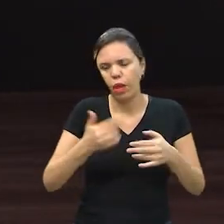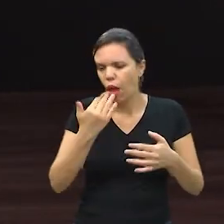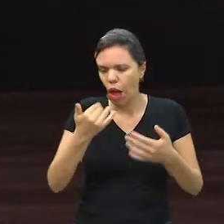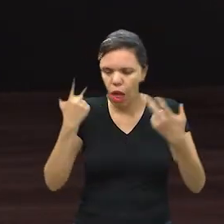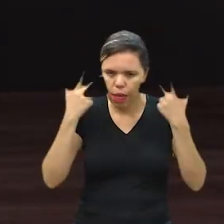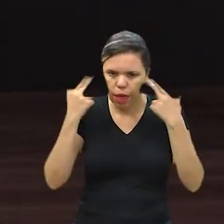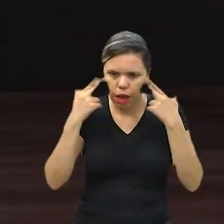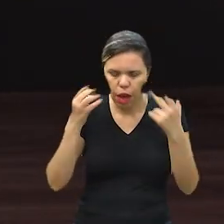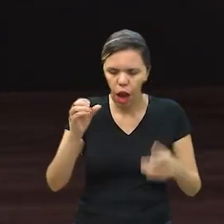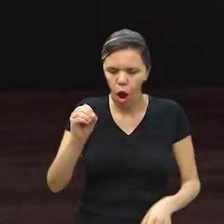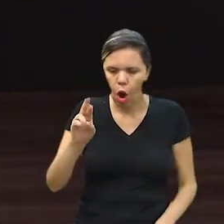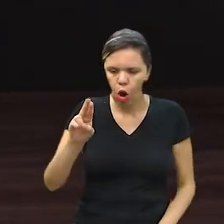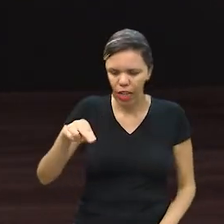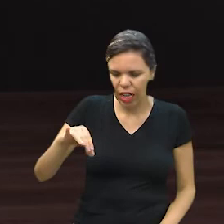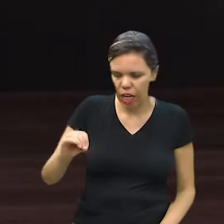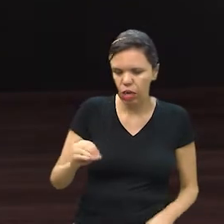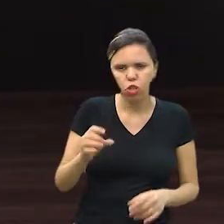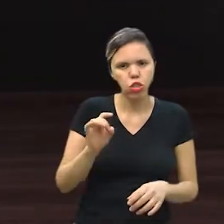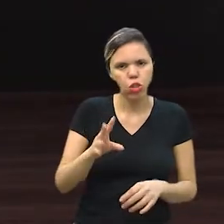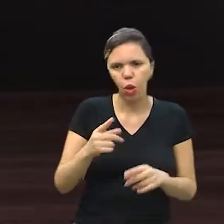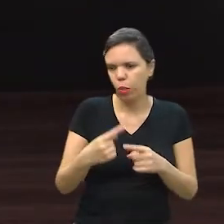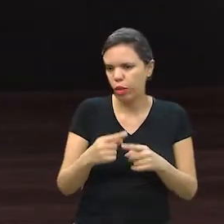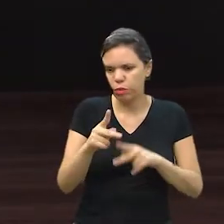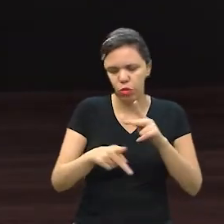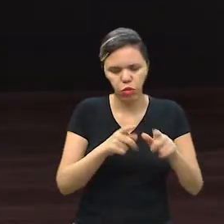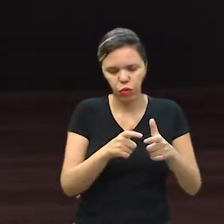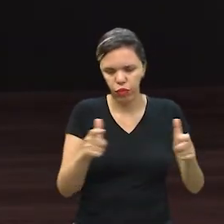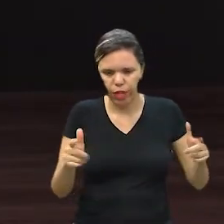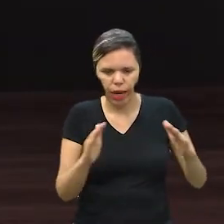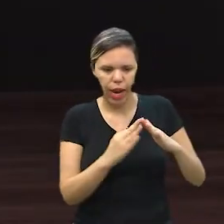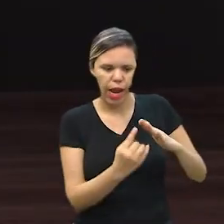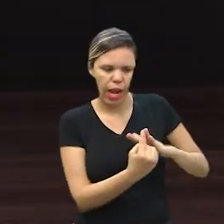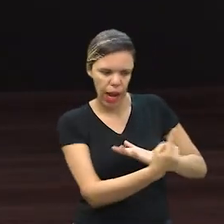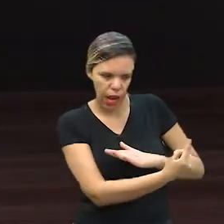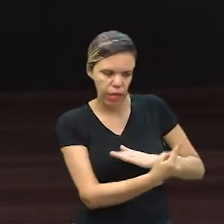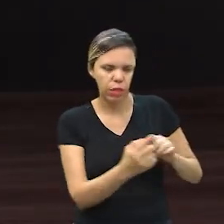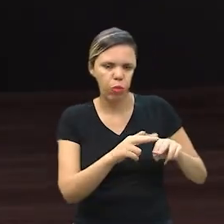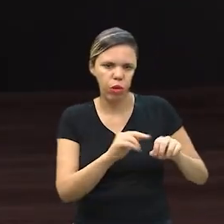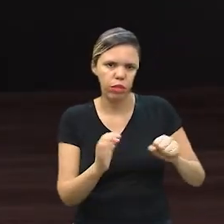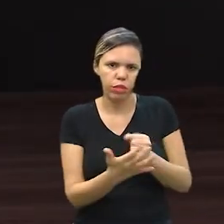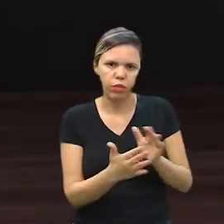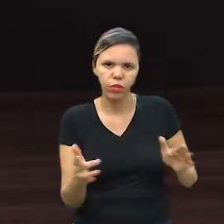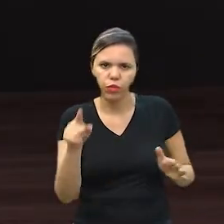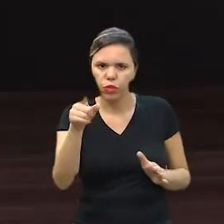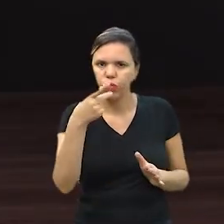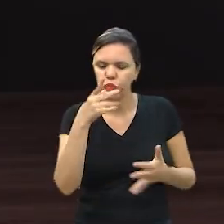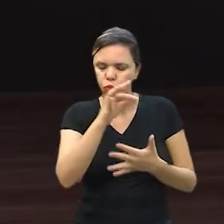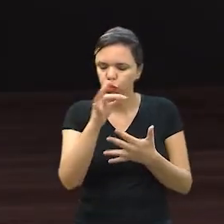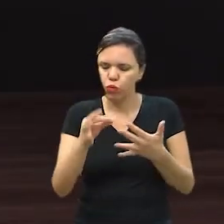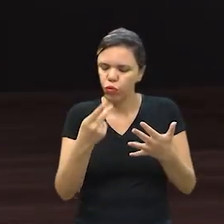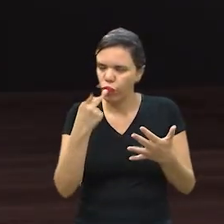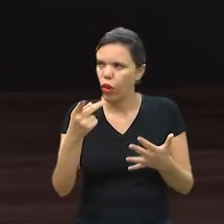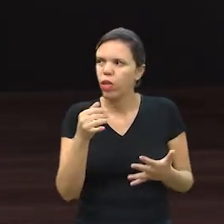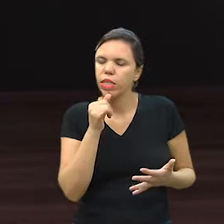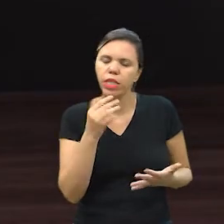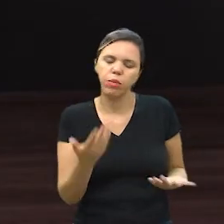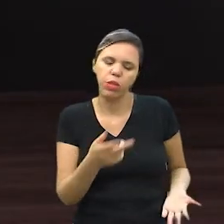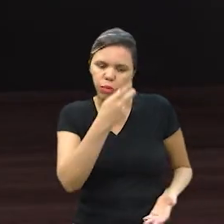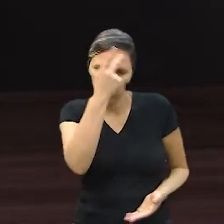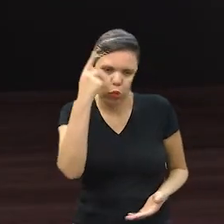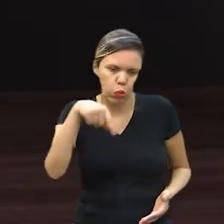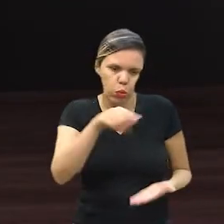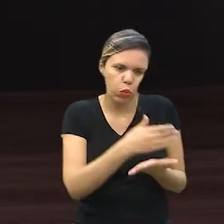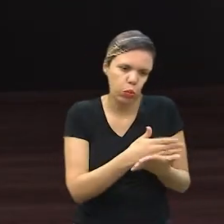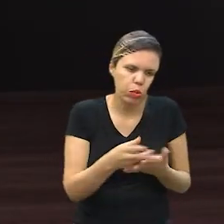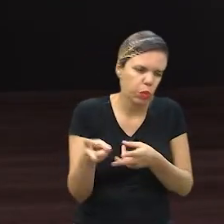orgânicos, elas não aumentaram só porque as pessoas ficaram em casa, mas ficaram diante de tudo isso que você acaba de falar, Daniel, que